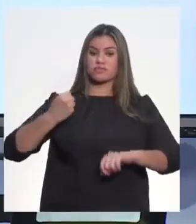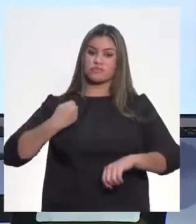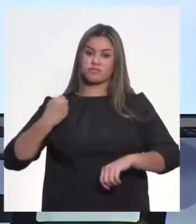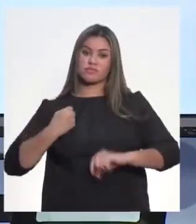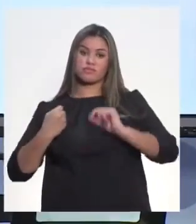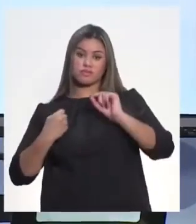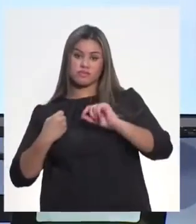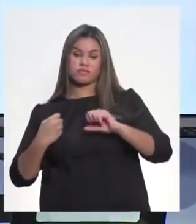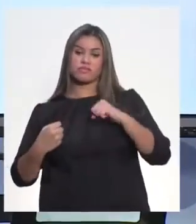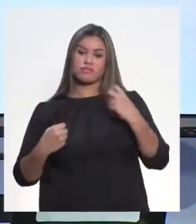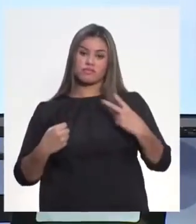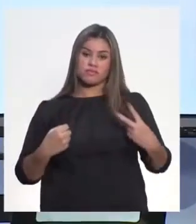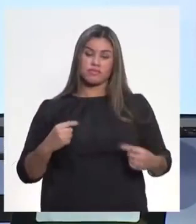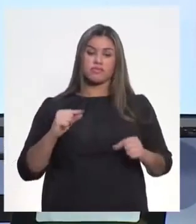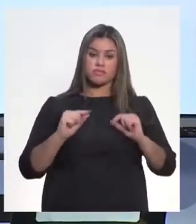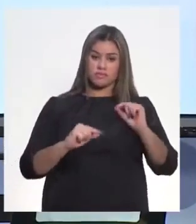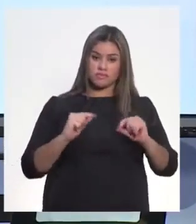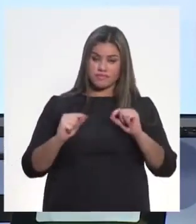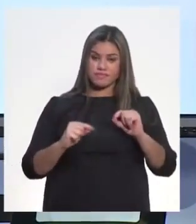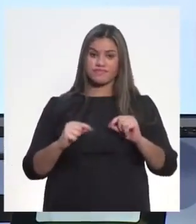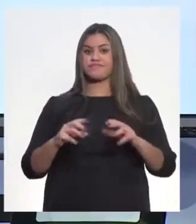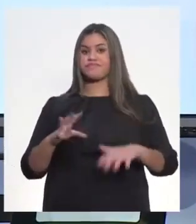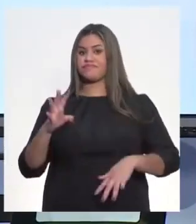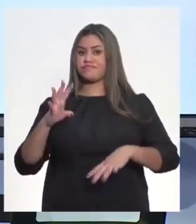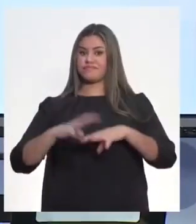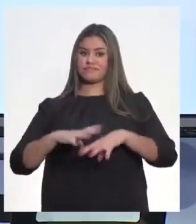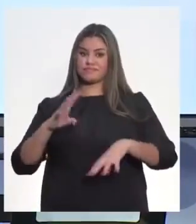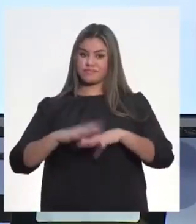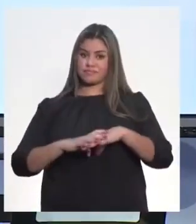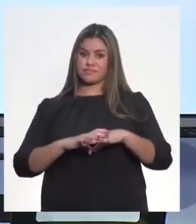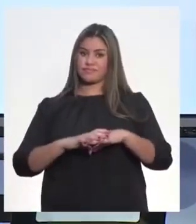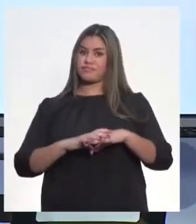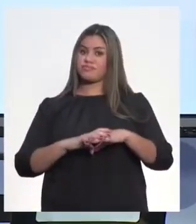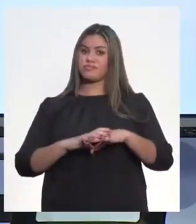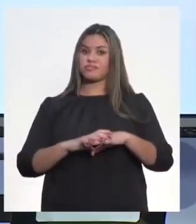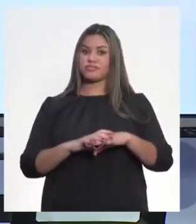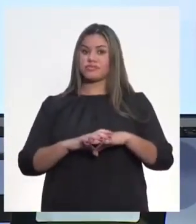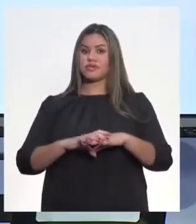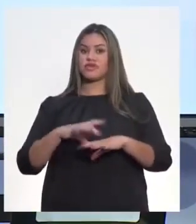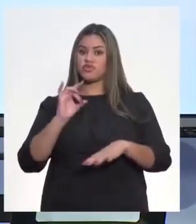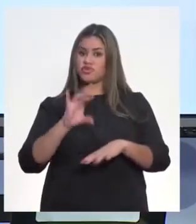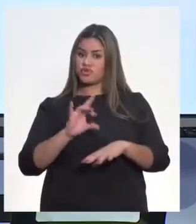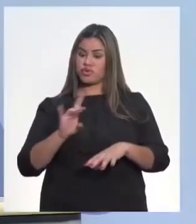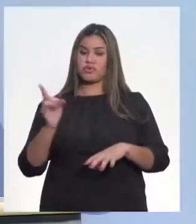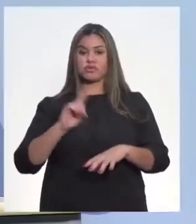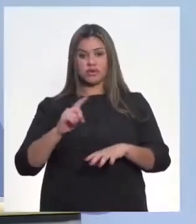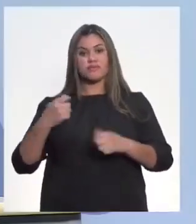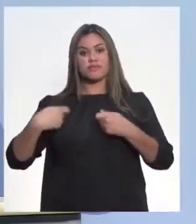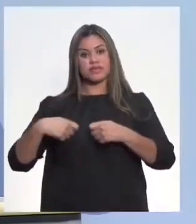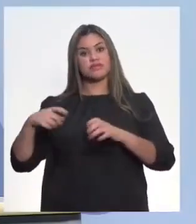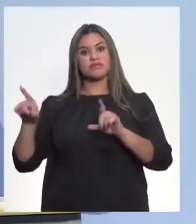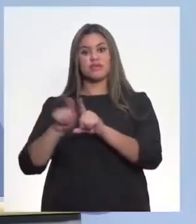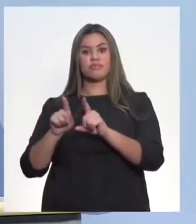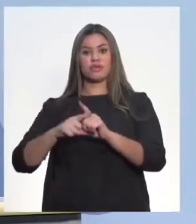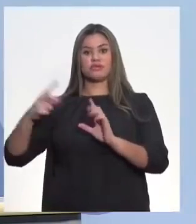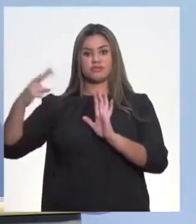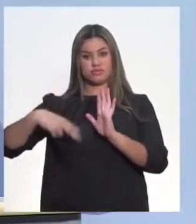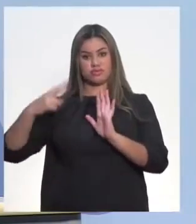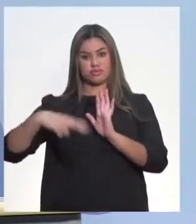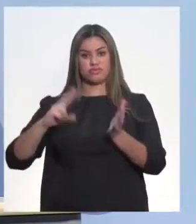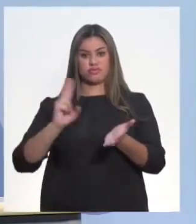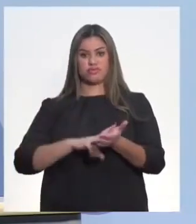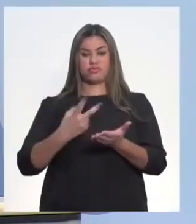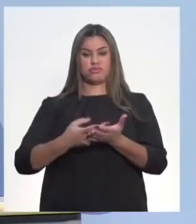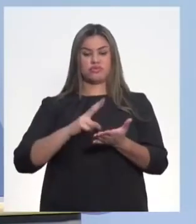seja, matemática sem leitura e interpretação, tem hora que não rola, né? Não, ainda mais do que talvez até a